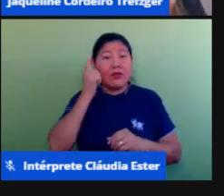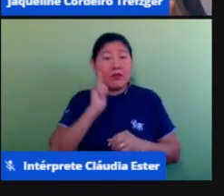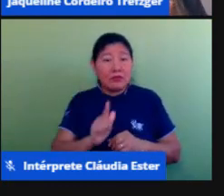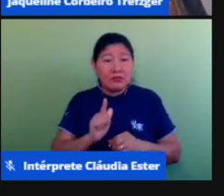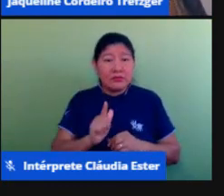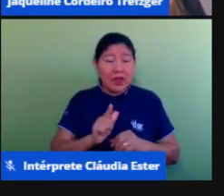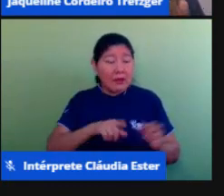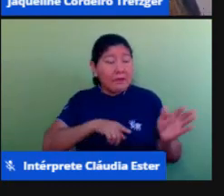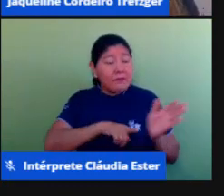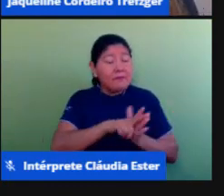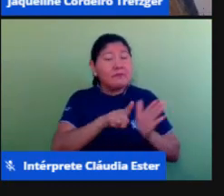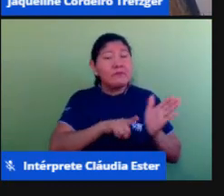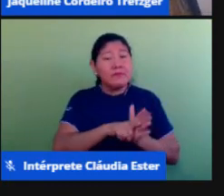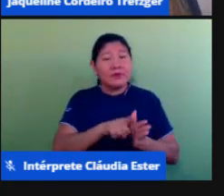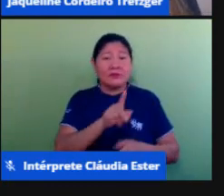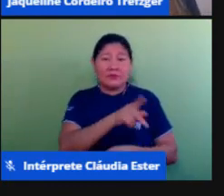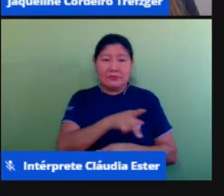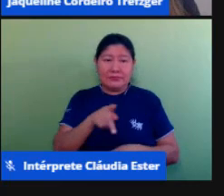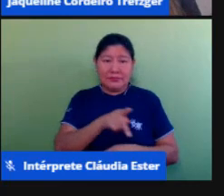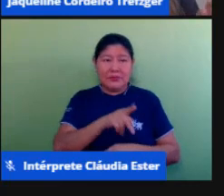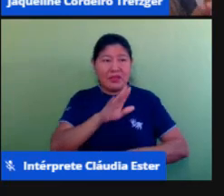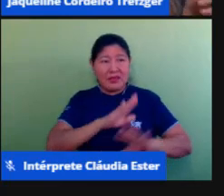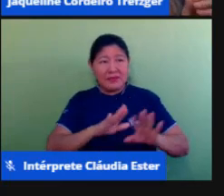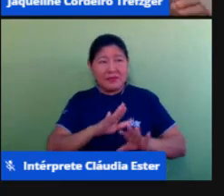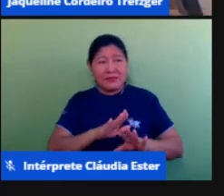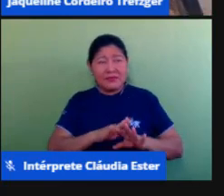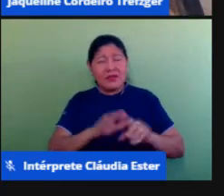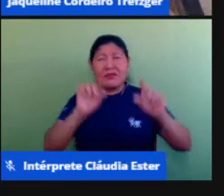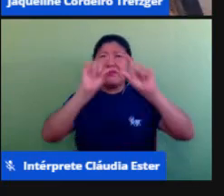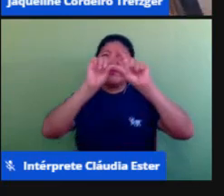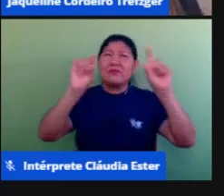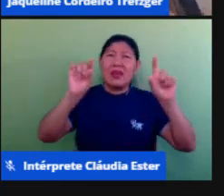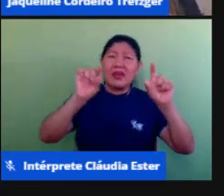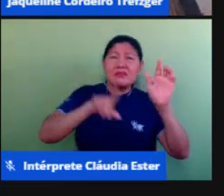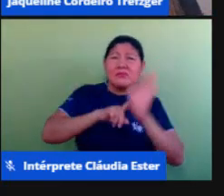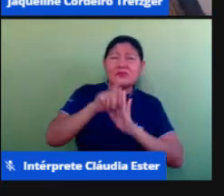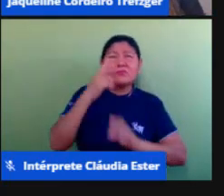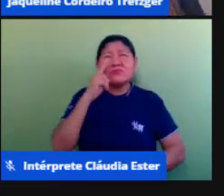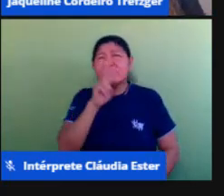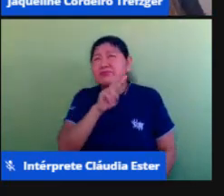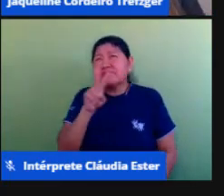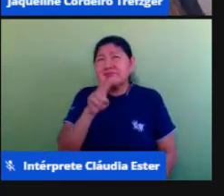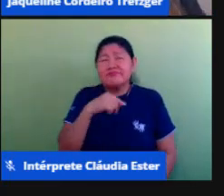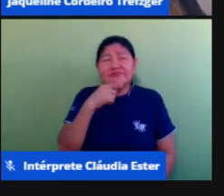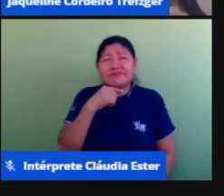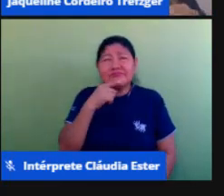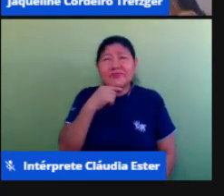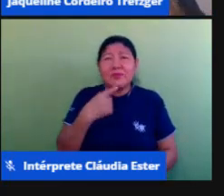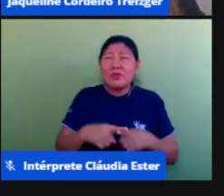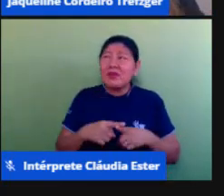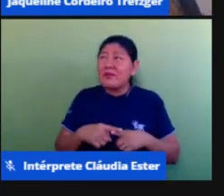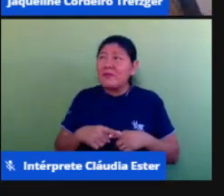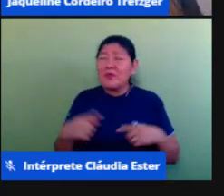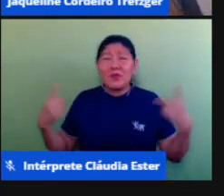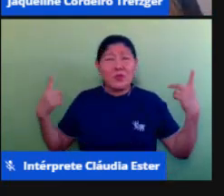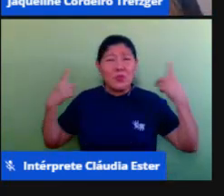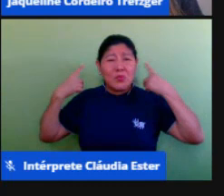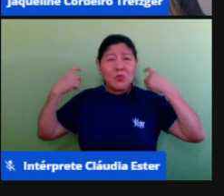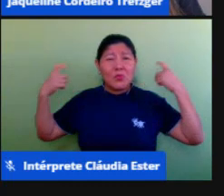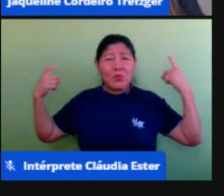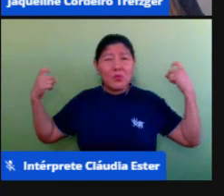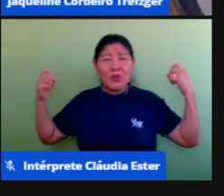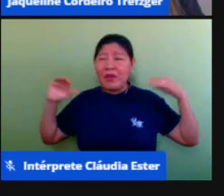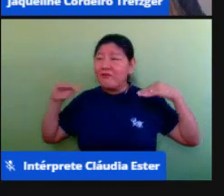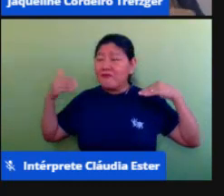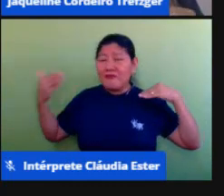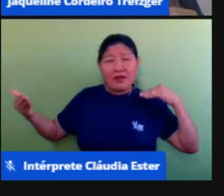as questões também que muitas vezes não é possível estar num ambiente mais tranquilo para estudar em casa. E outras situações também,